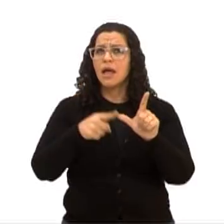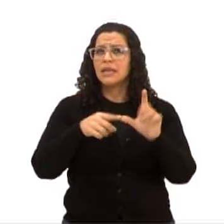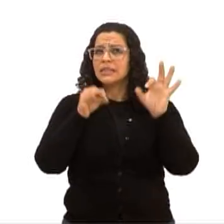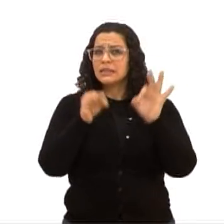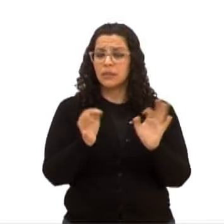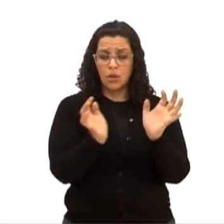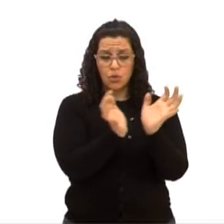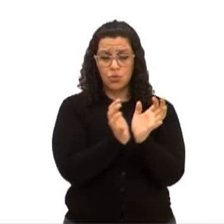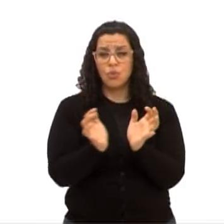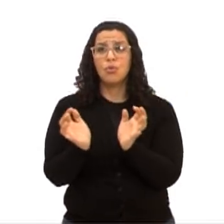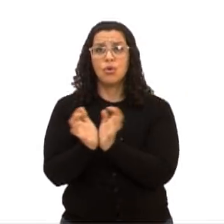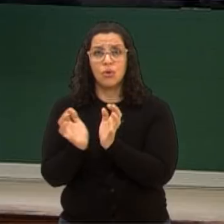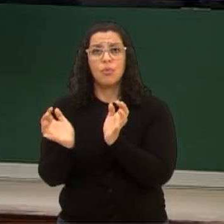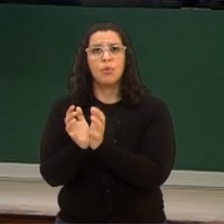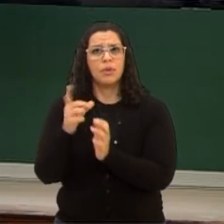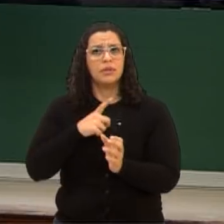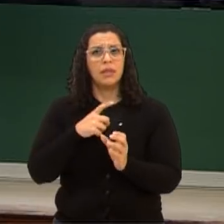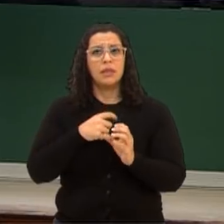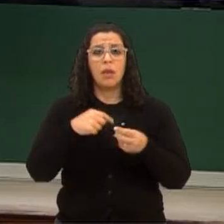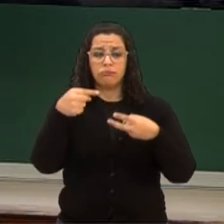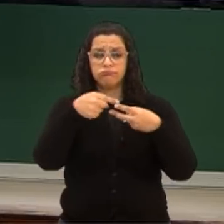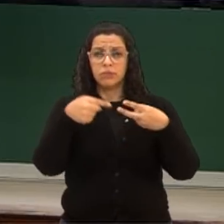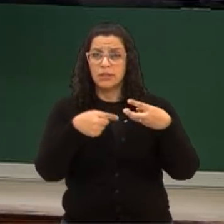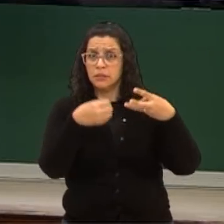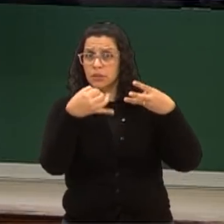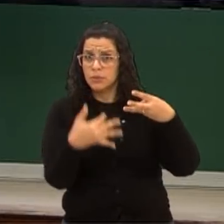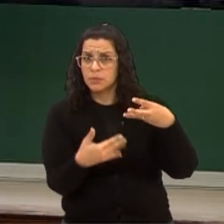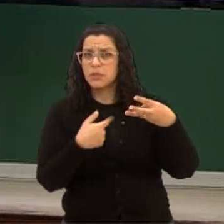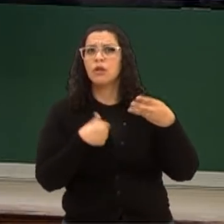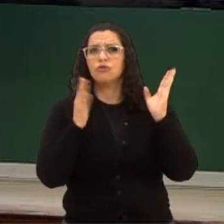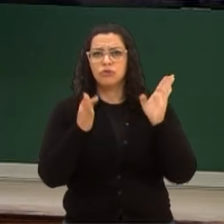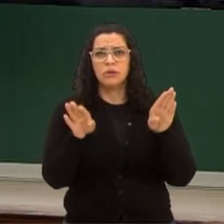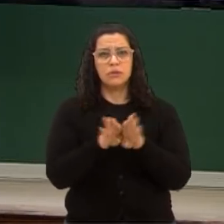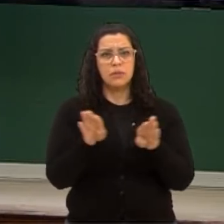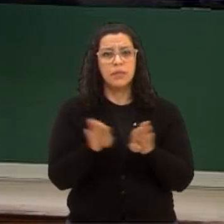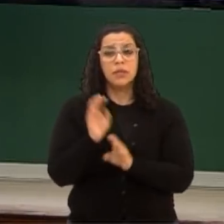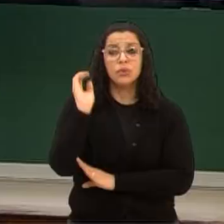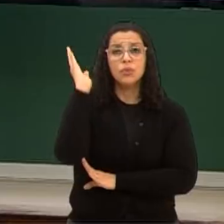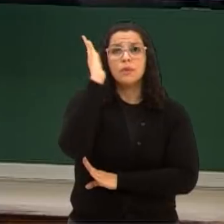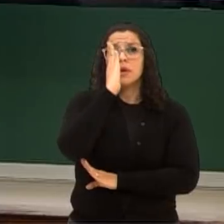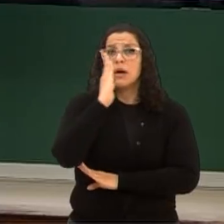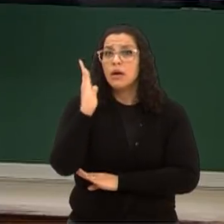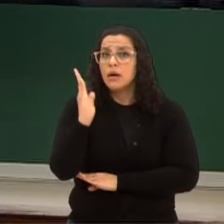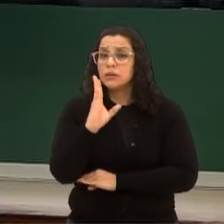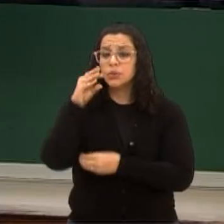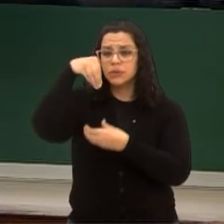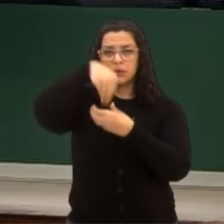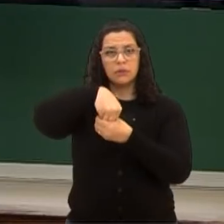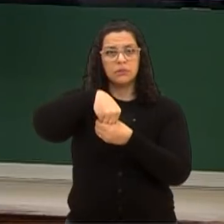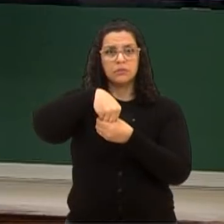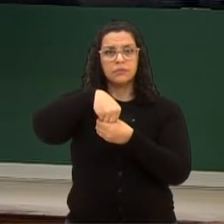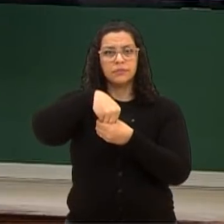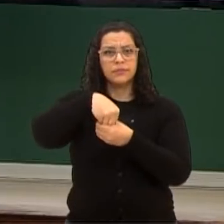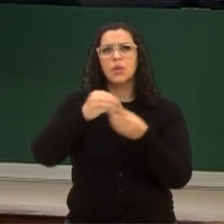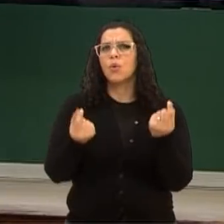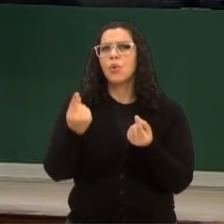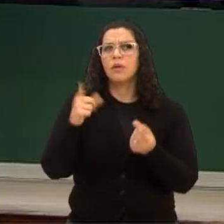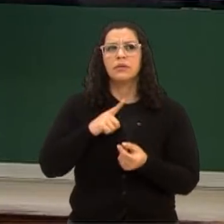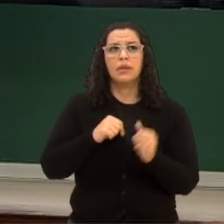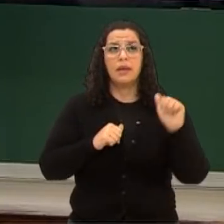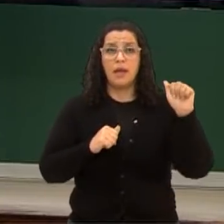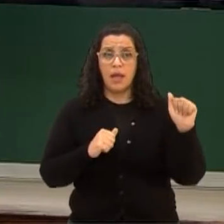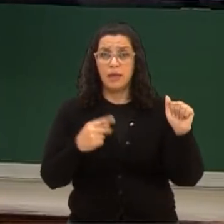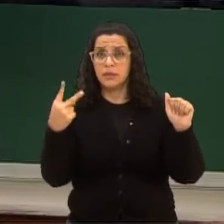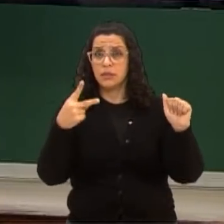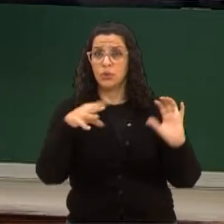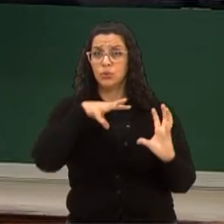contém grupos, segundo essas classificações que nós vimos, em que o Brasil está inserido. Então, nós temos na letra